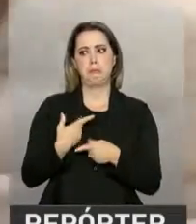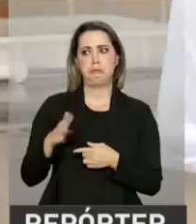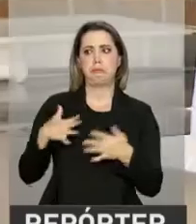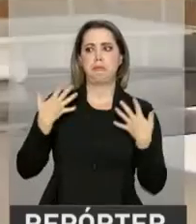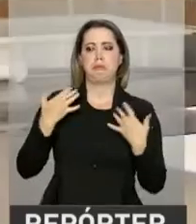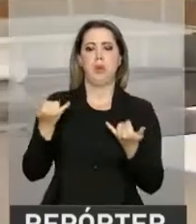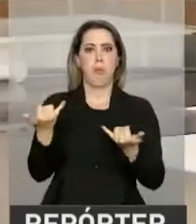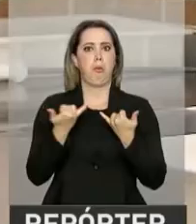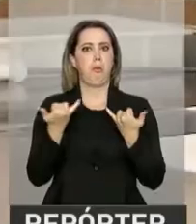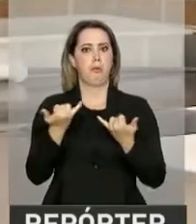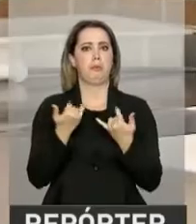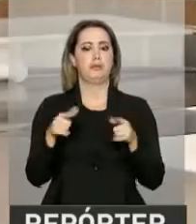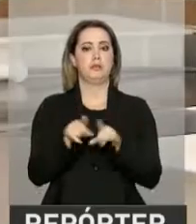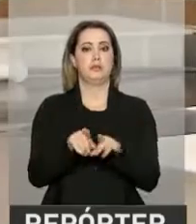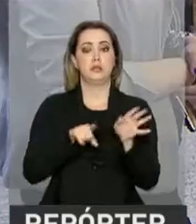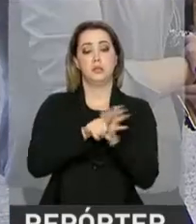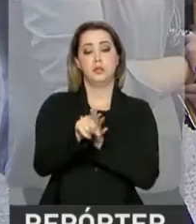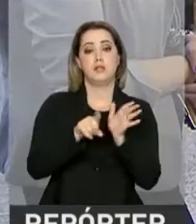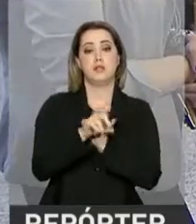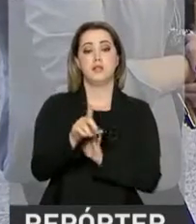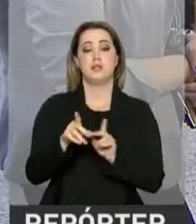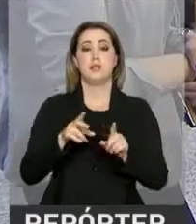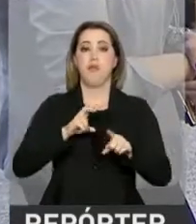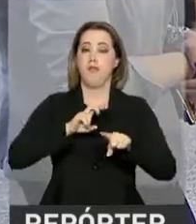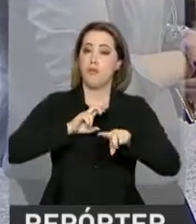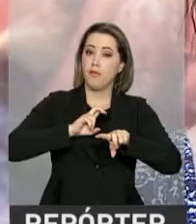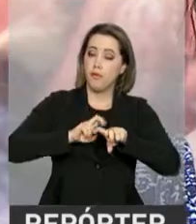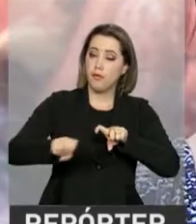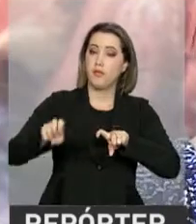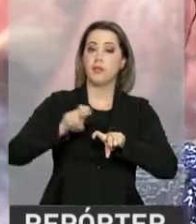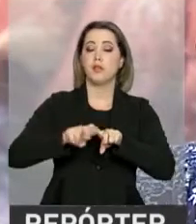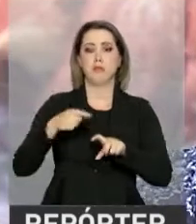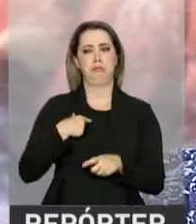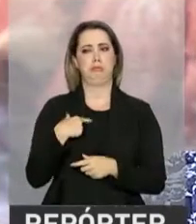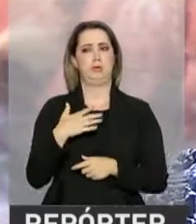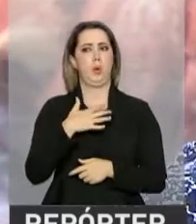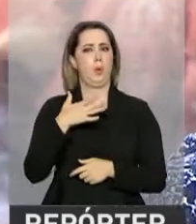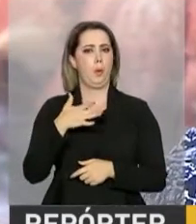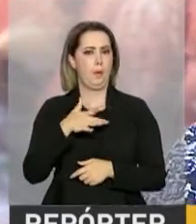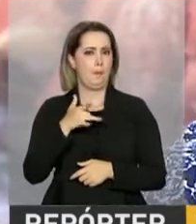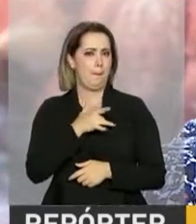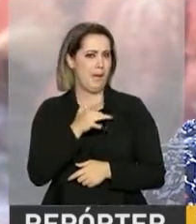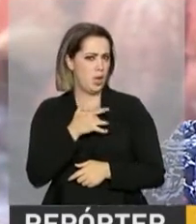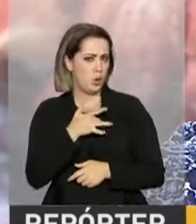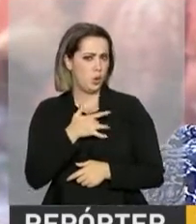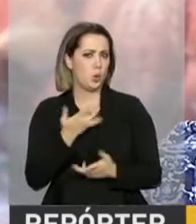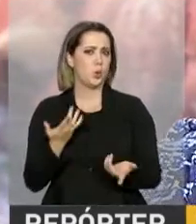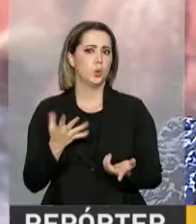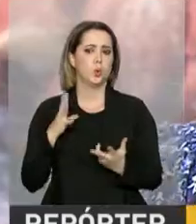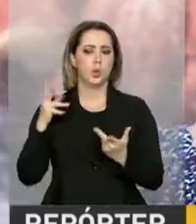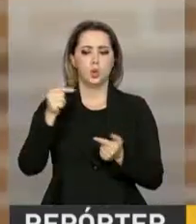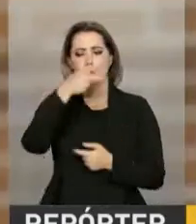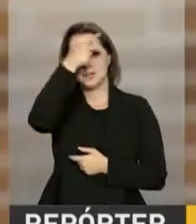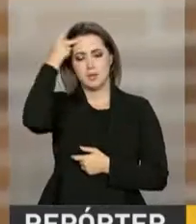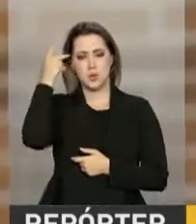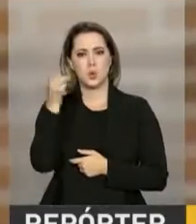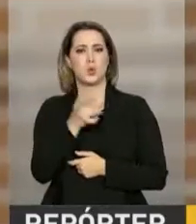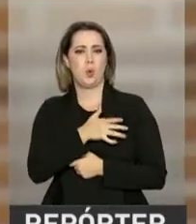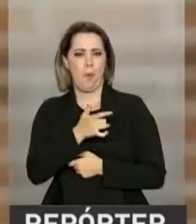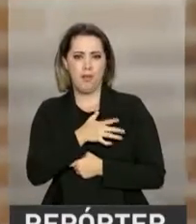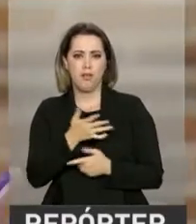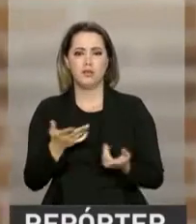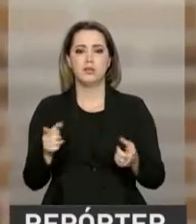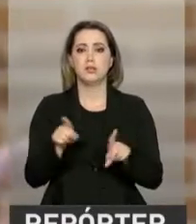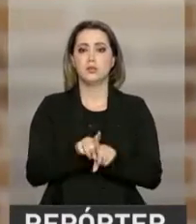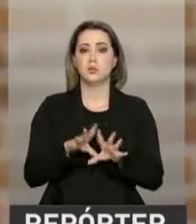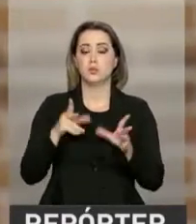sobre a operação da Polícia Federal nos frigoríficos, ela ficou desconfiada. Estamos com medo, sim. Acho que não é só eu, não, todos nós, né? E para tranquilizar